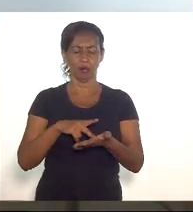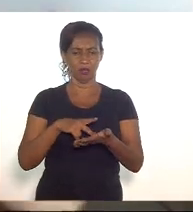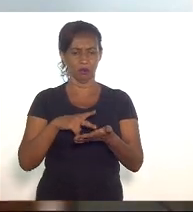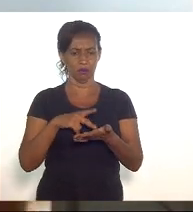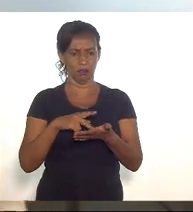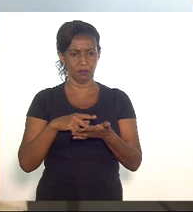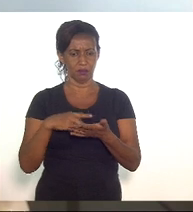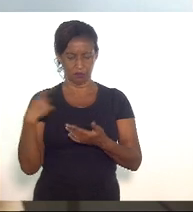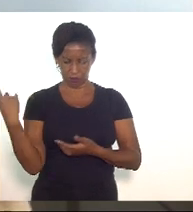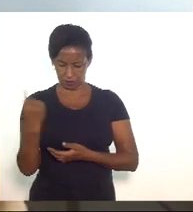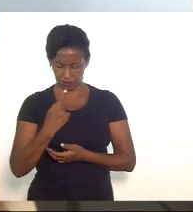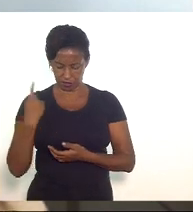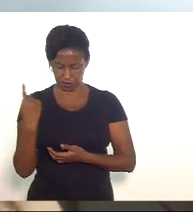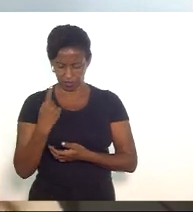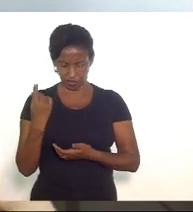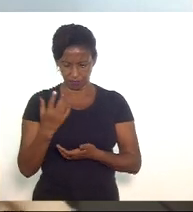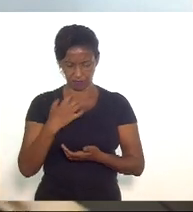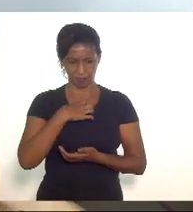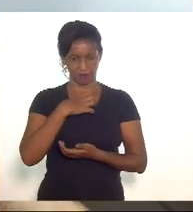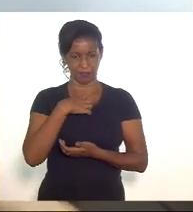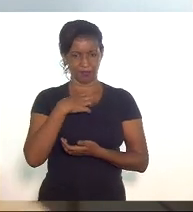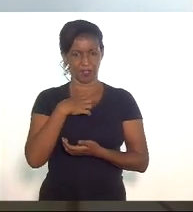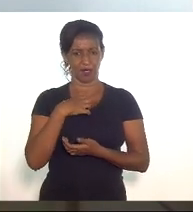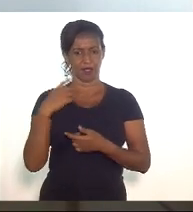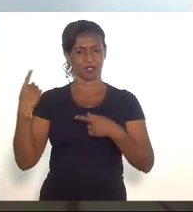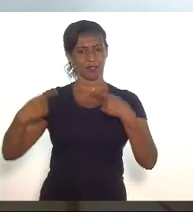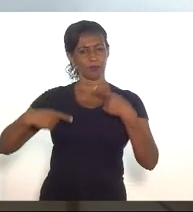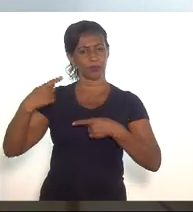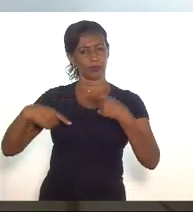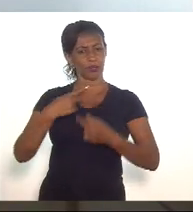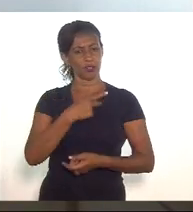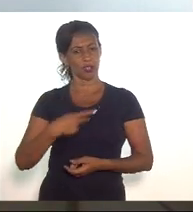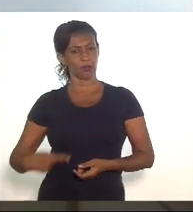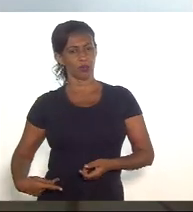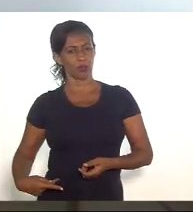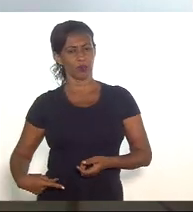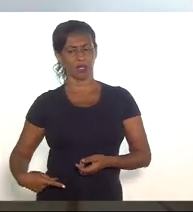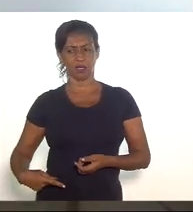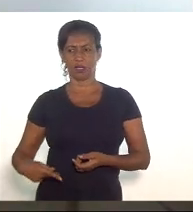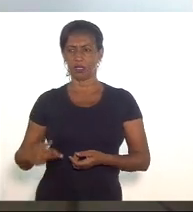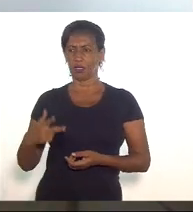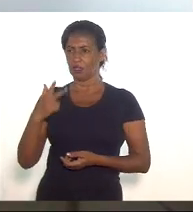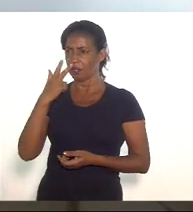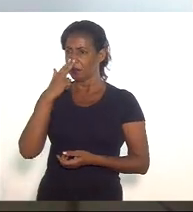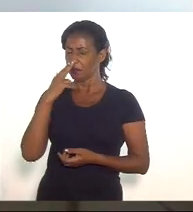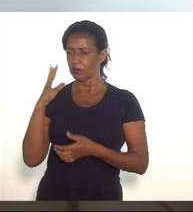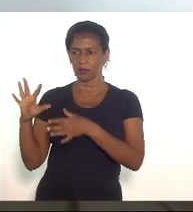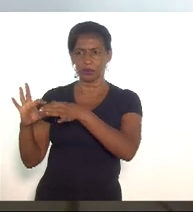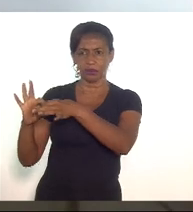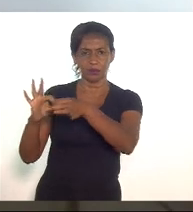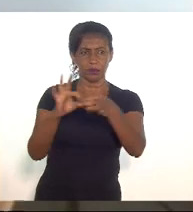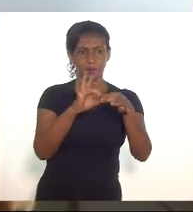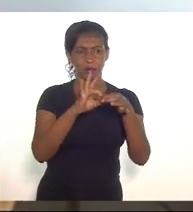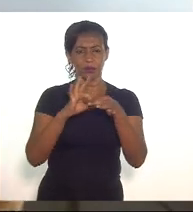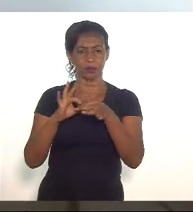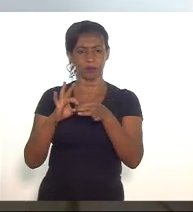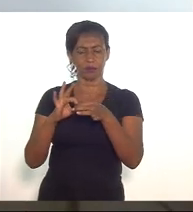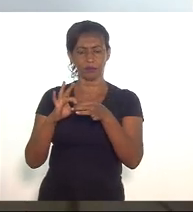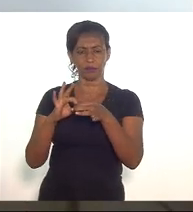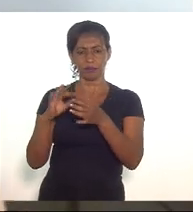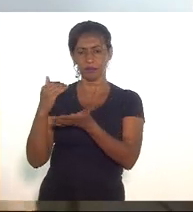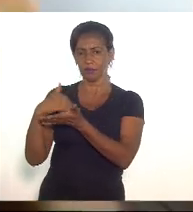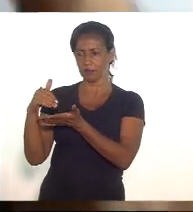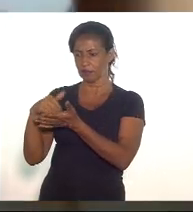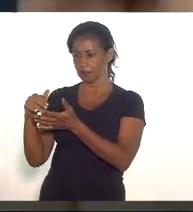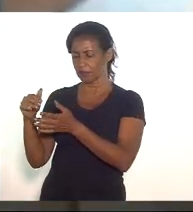fica atônito é que vê que essas políticas públicas não se articulam. A Secretaria de